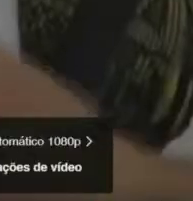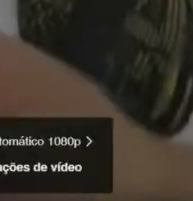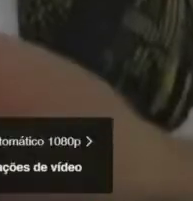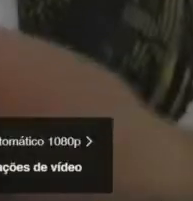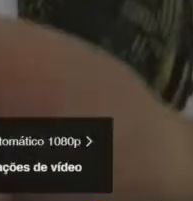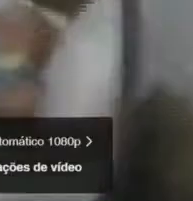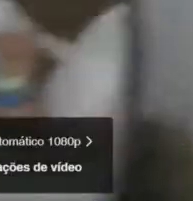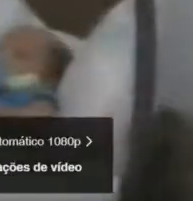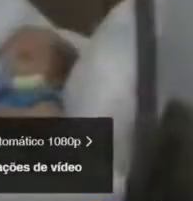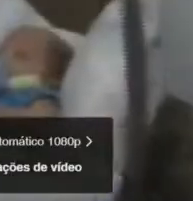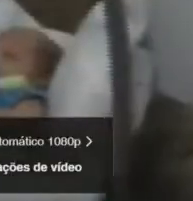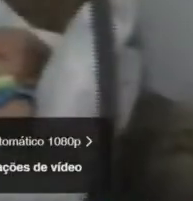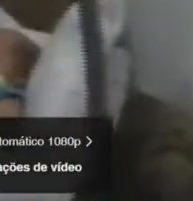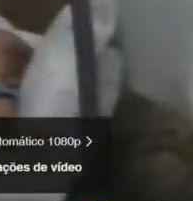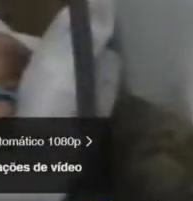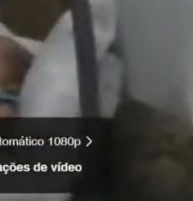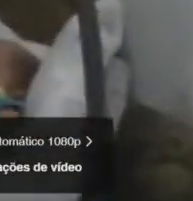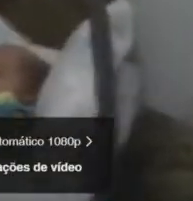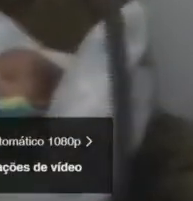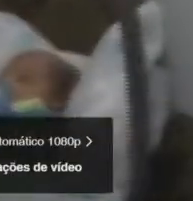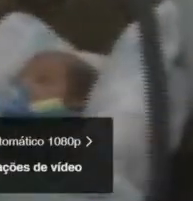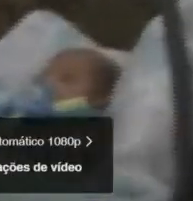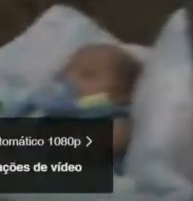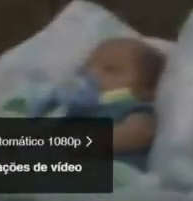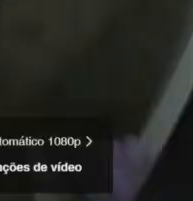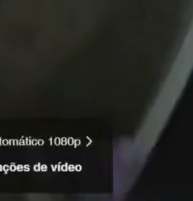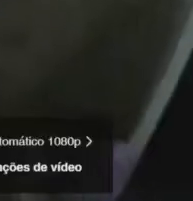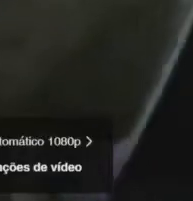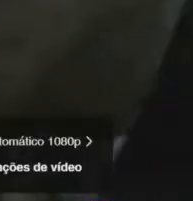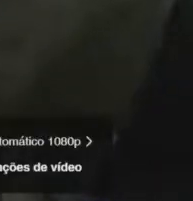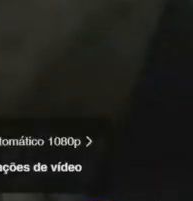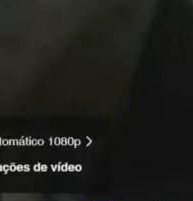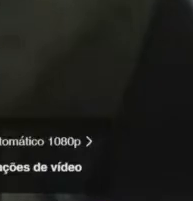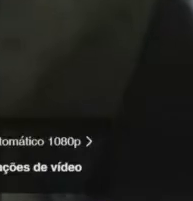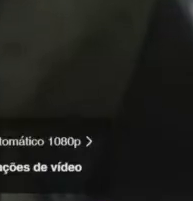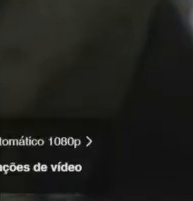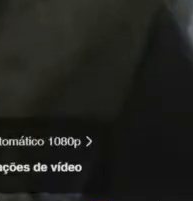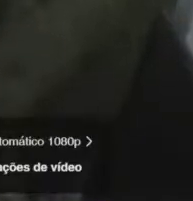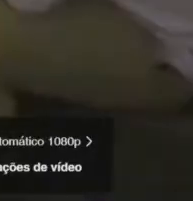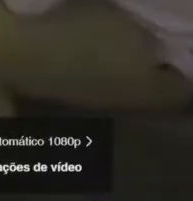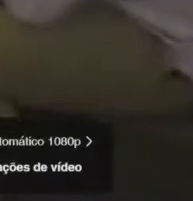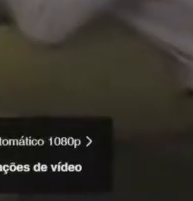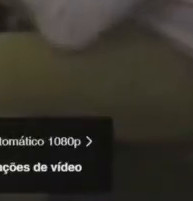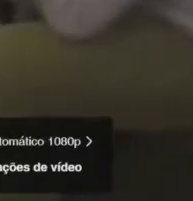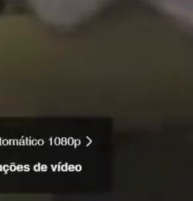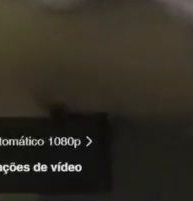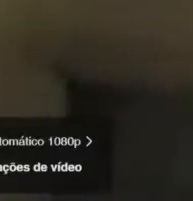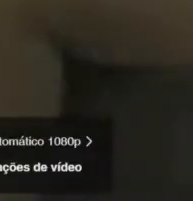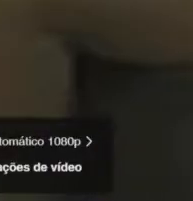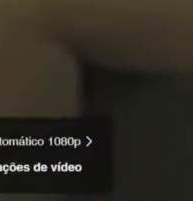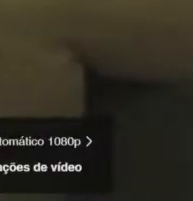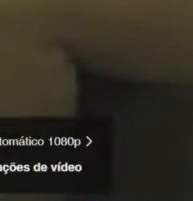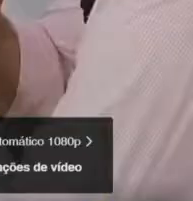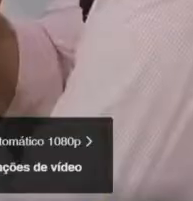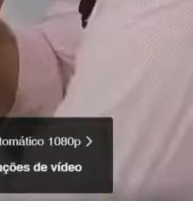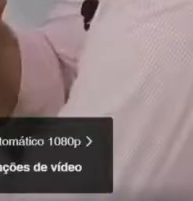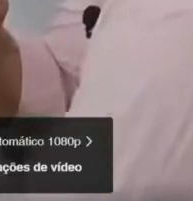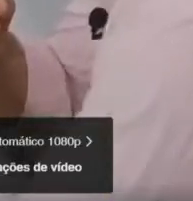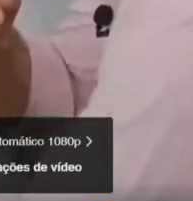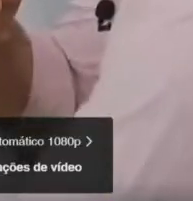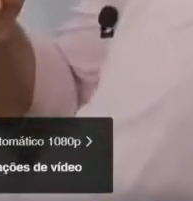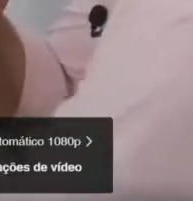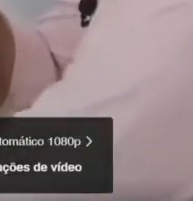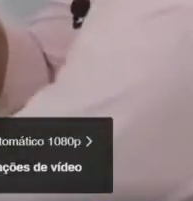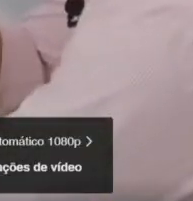É meu orgulho. Eu sou de Alagoas, origem de Alagoas. Alagoas? Moro aqui faz tempo? 2 anos. Eu fiquei grávida, já era hipertensa. Fui